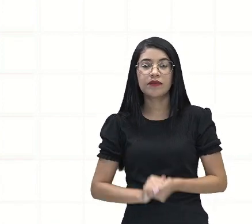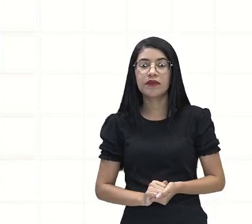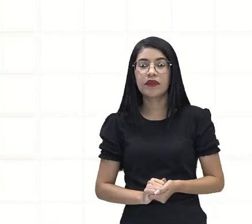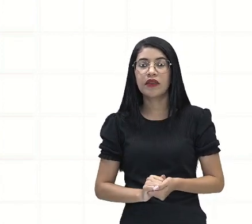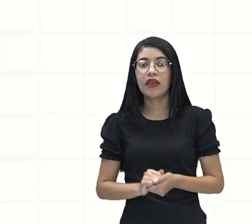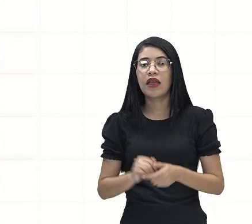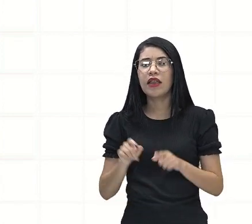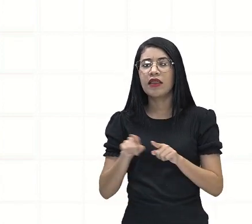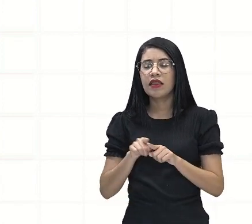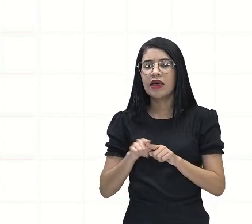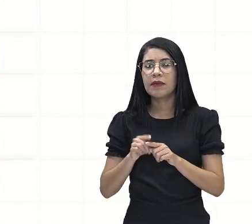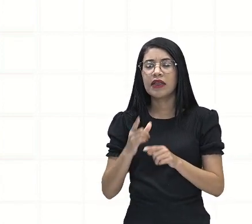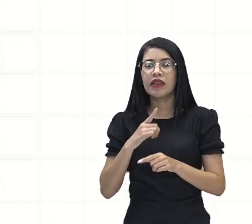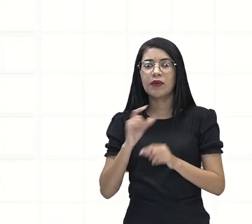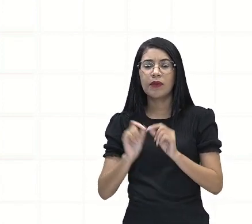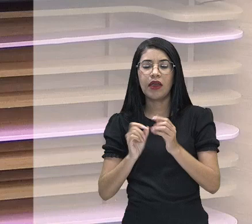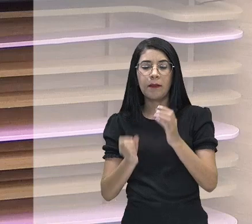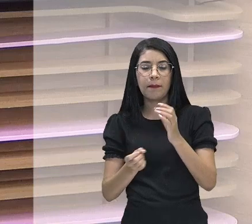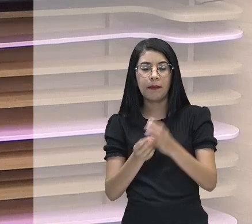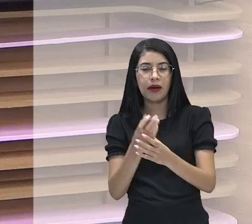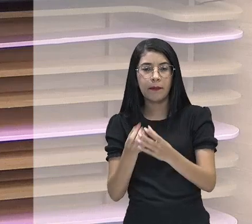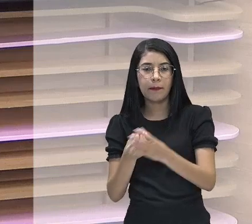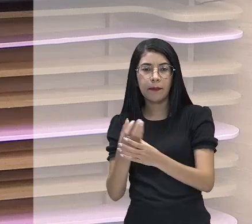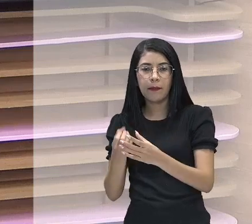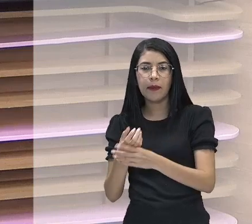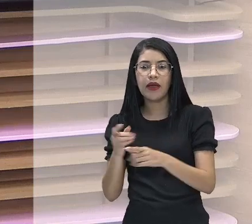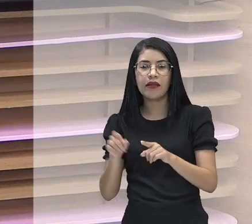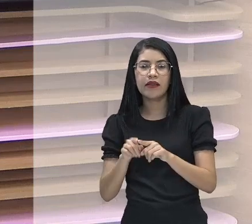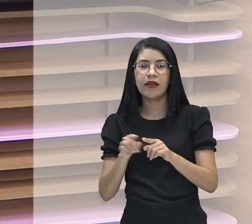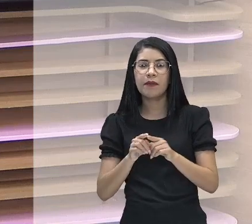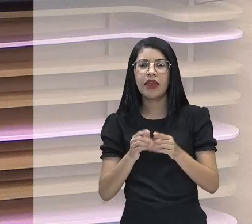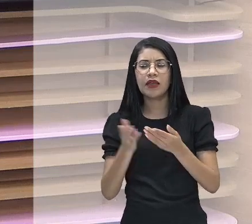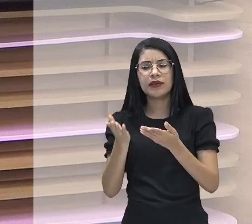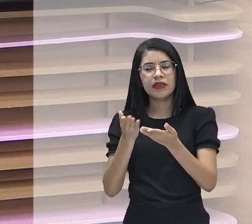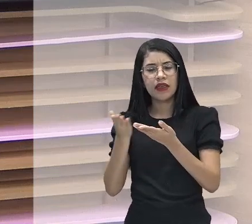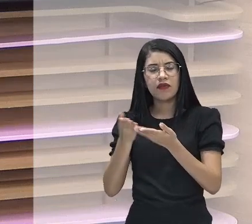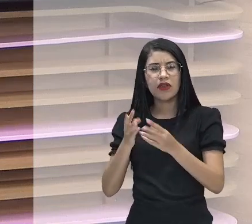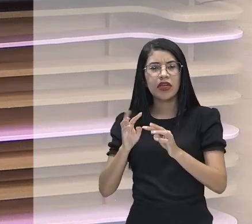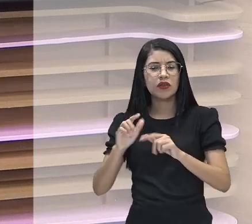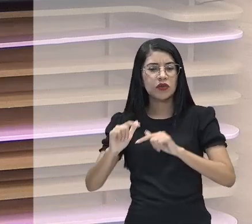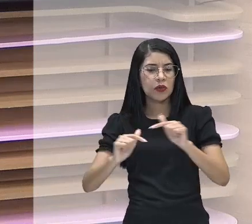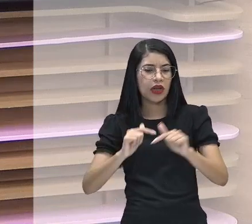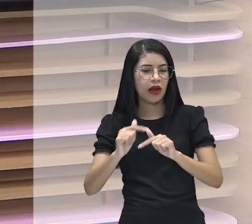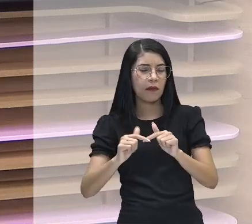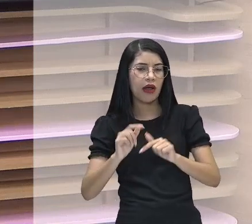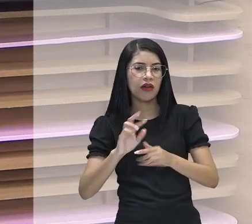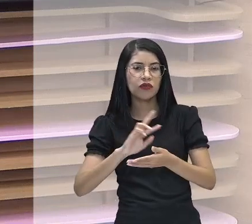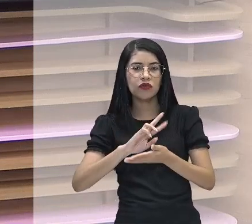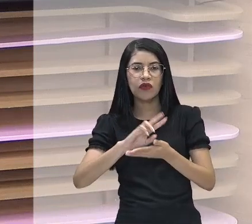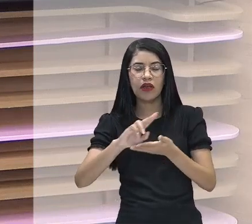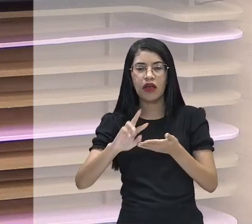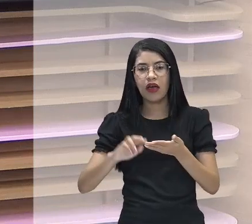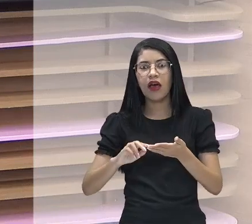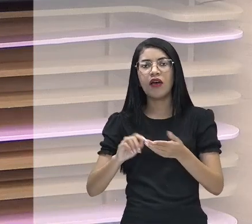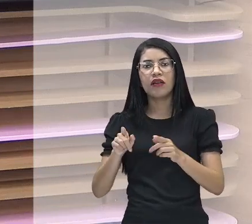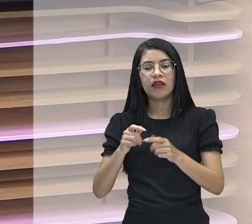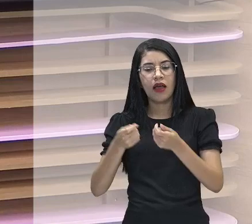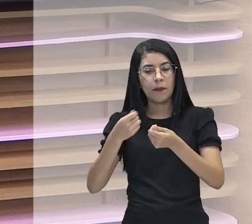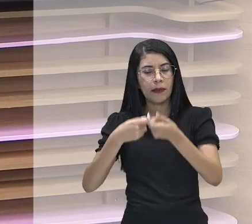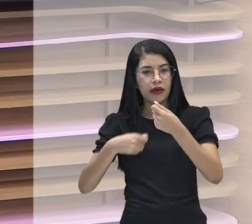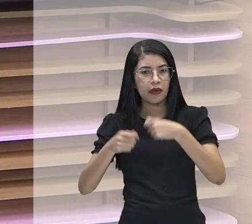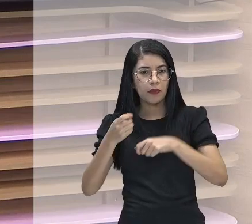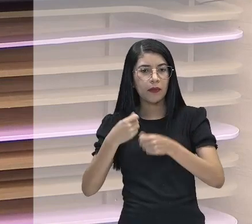envolver toda a produção todos os serviços todas as atividades econômicas né que geram